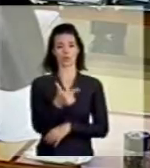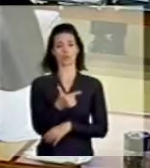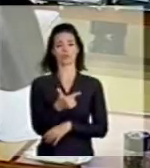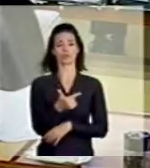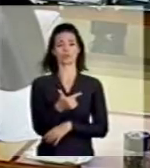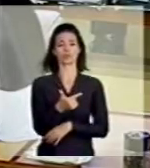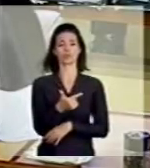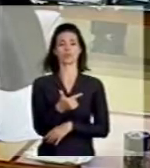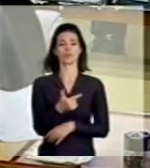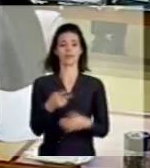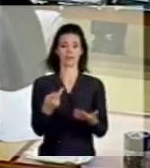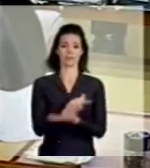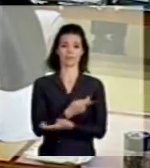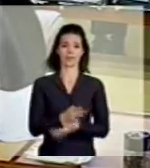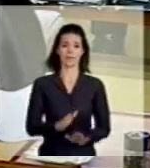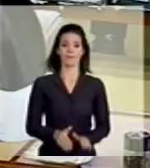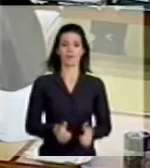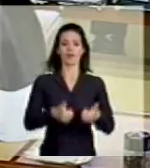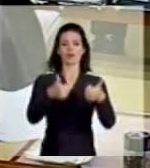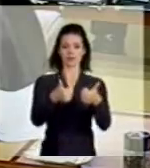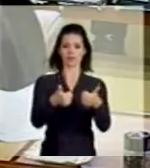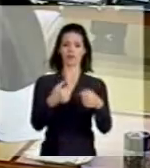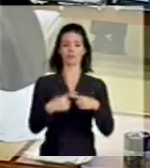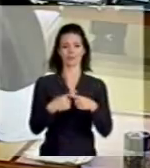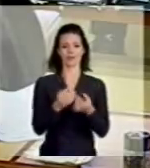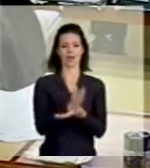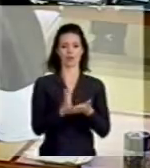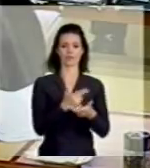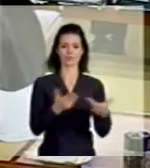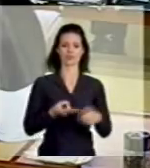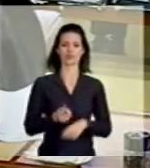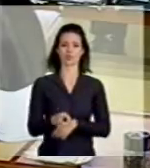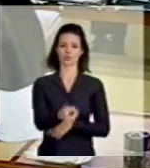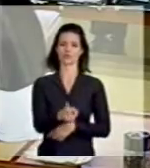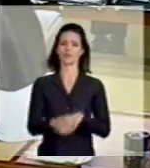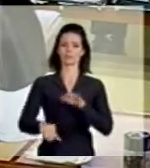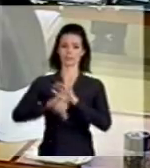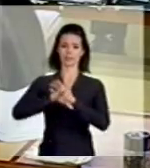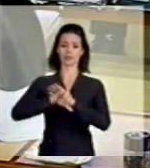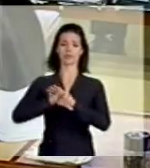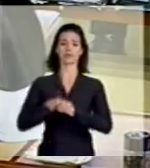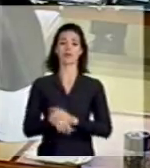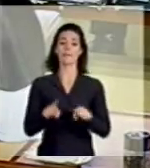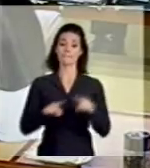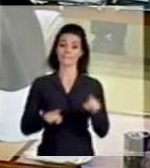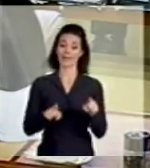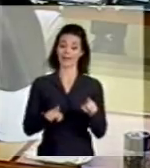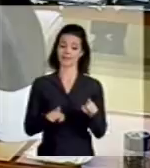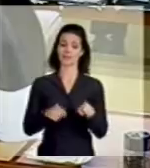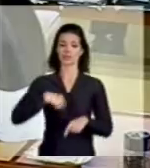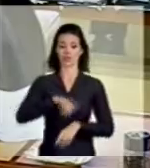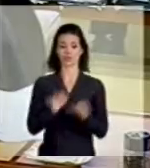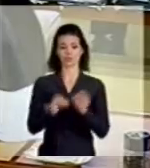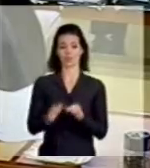penal incriminadora, uma vez que as mesmas condutas continuaram sendo consideradas crime, o precedente teve o condão de assentar